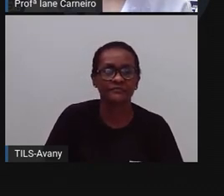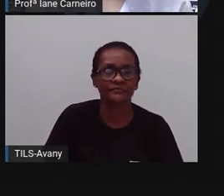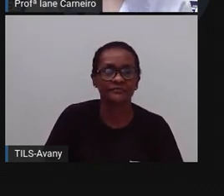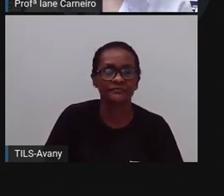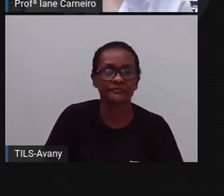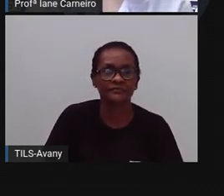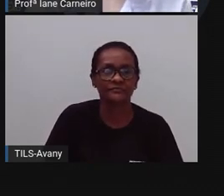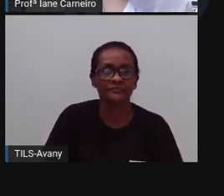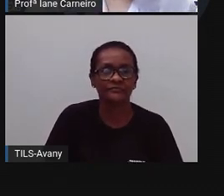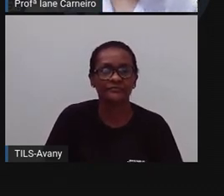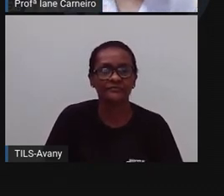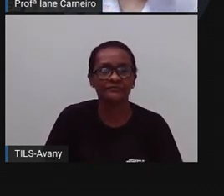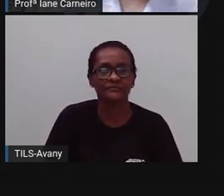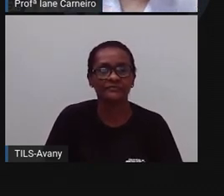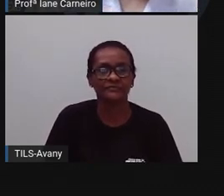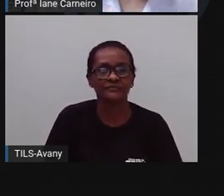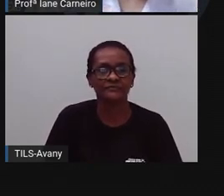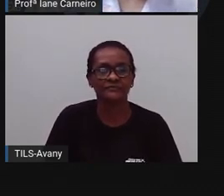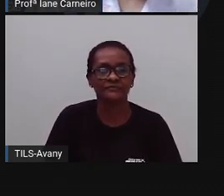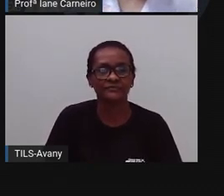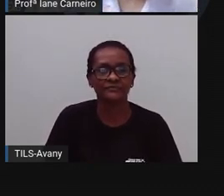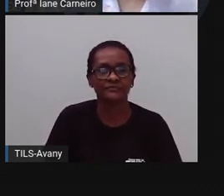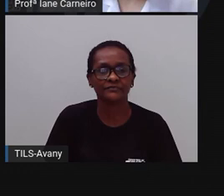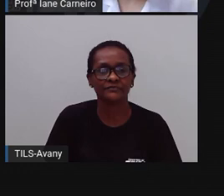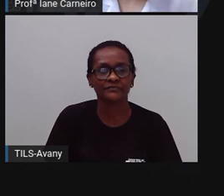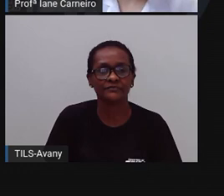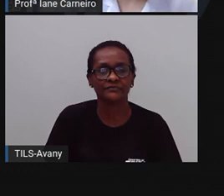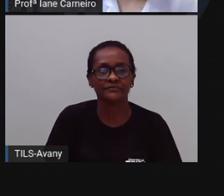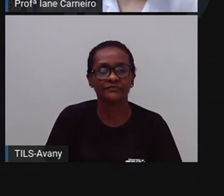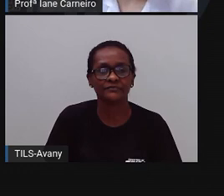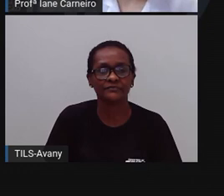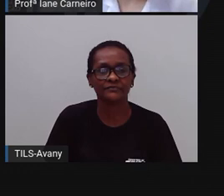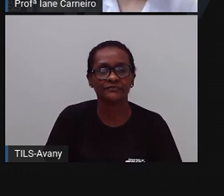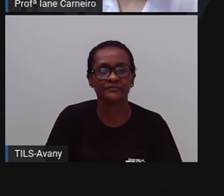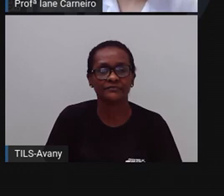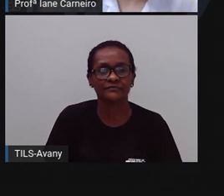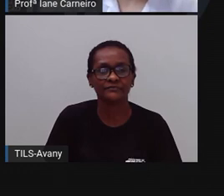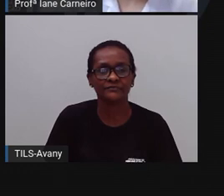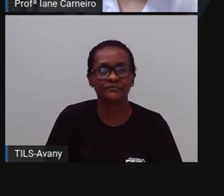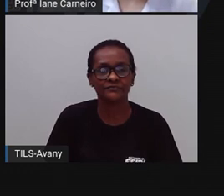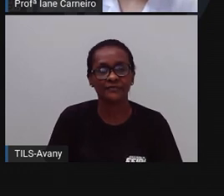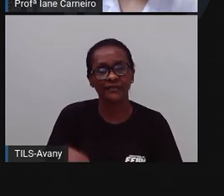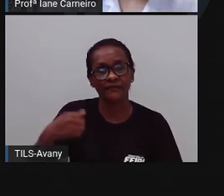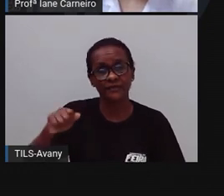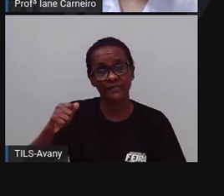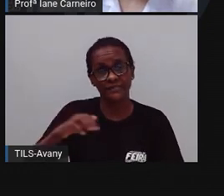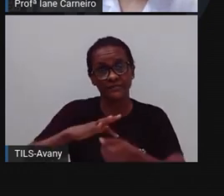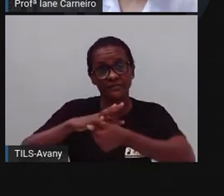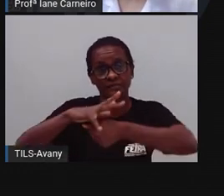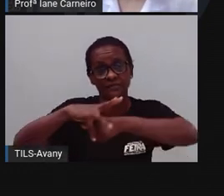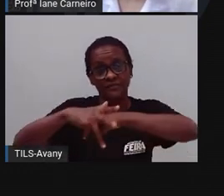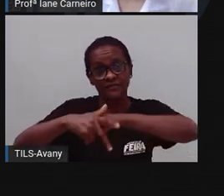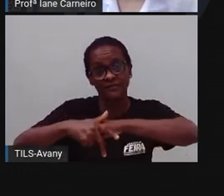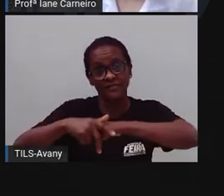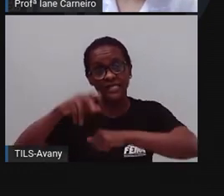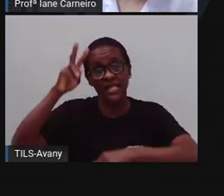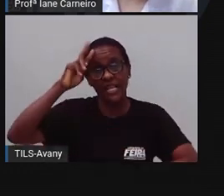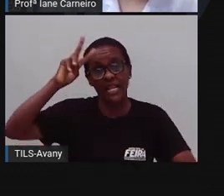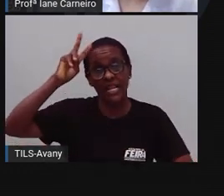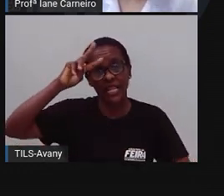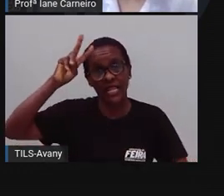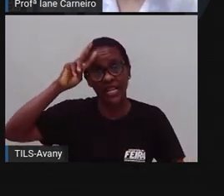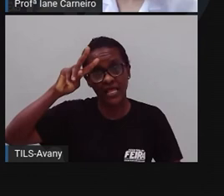gente encerrando lembre-se uma coisa que na poderia a gente não pode mais esquecer que a condomínio